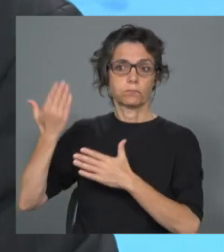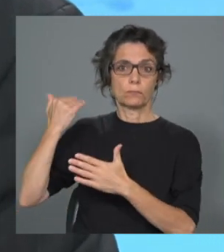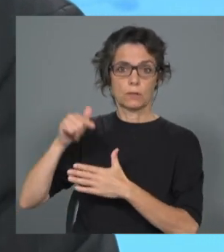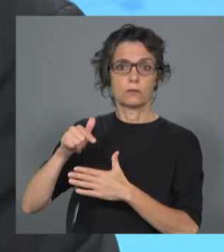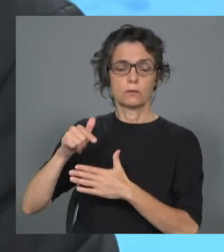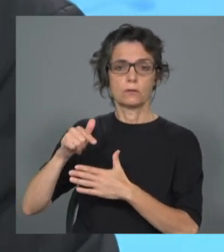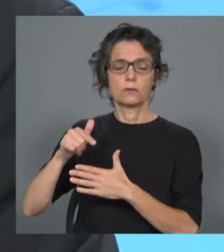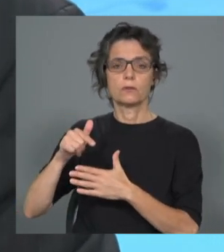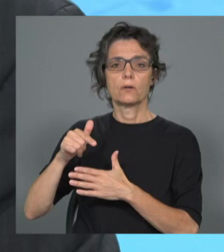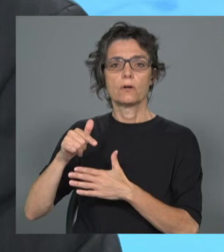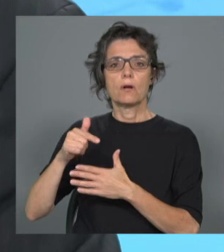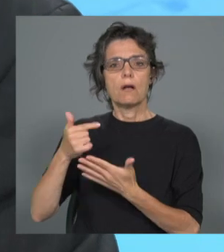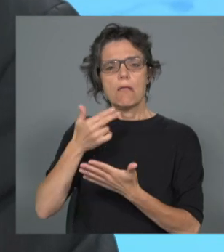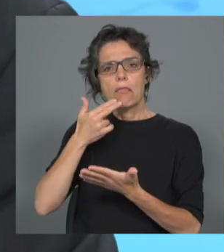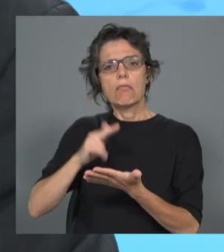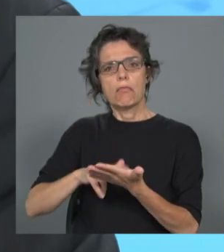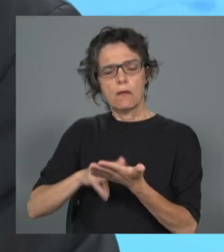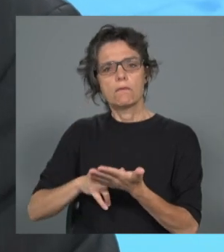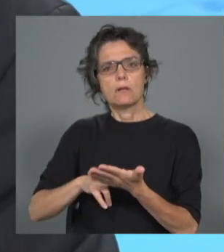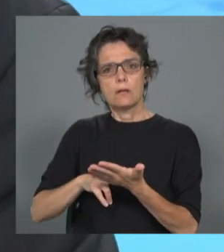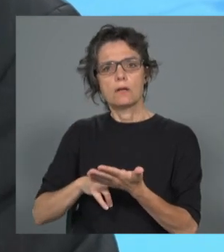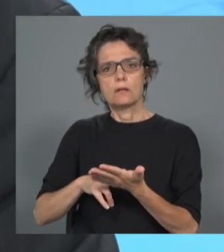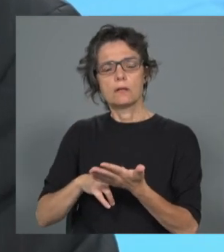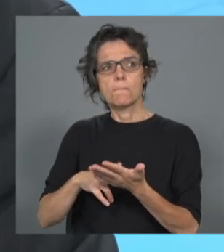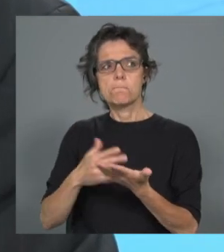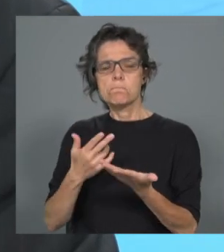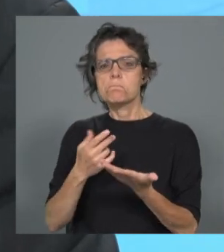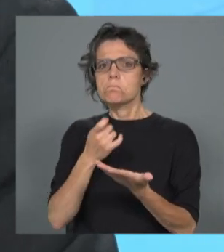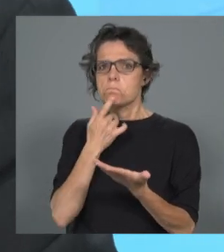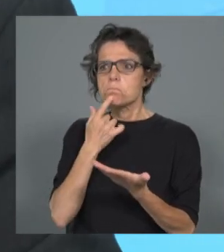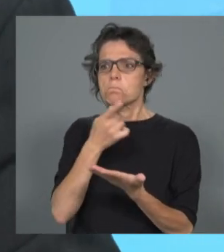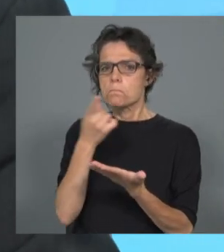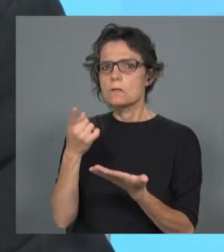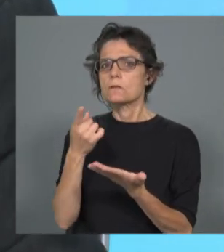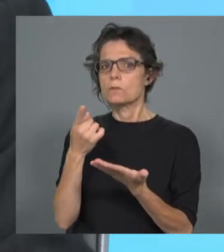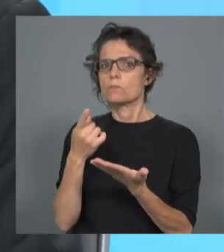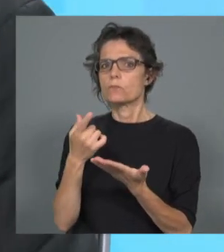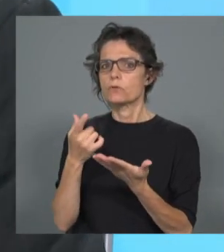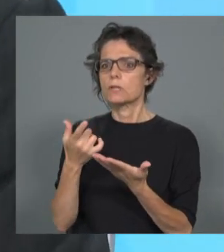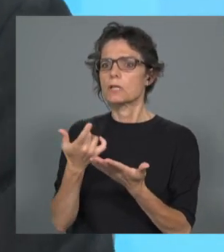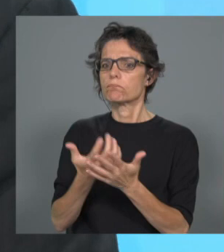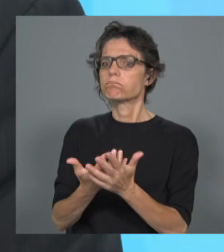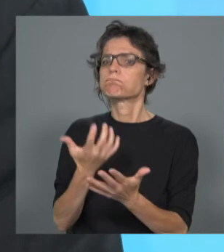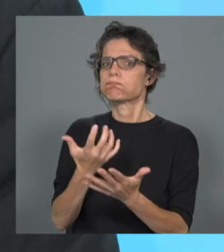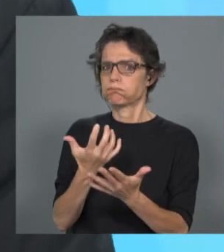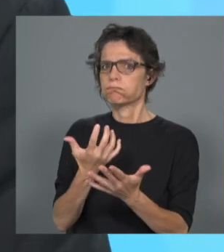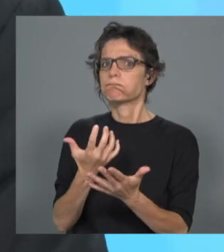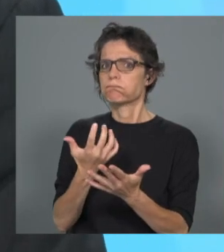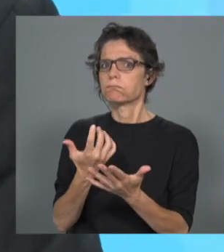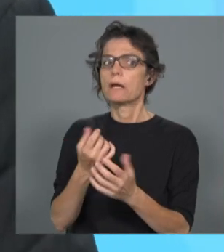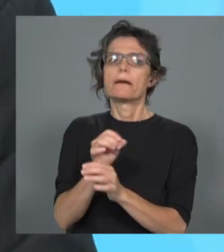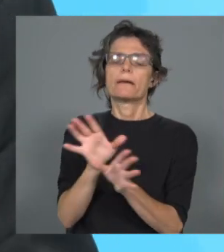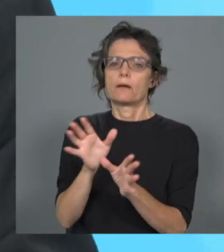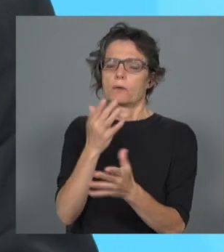está a ter dimensões, eu penso que muito significativas, embora há sempre um ponto de